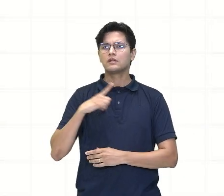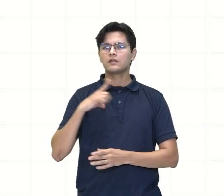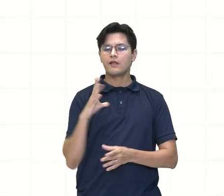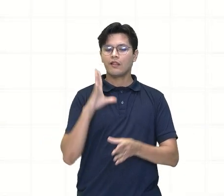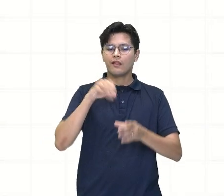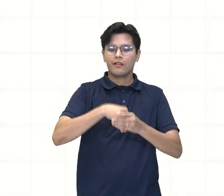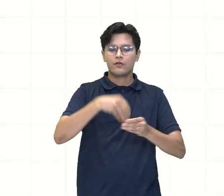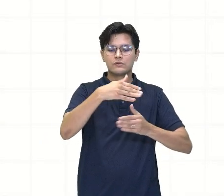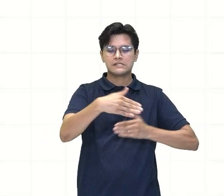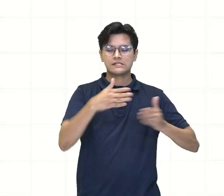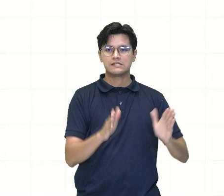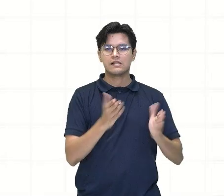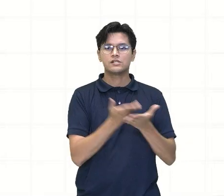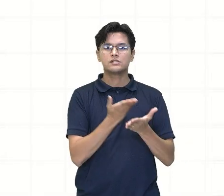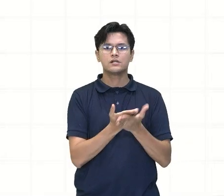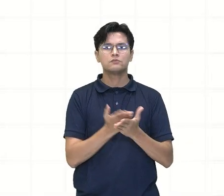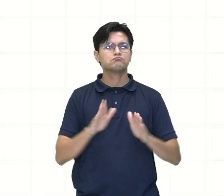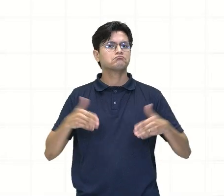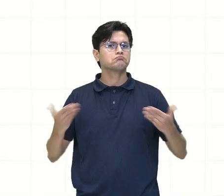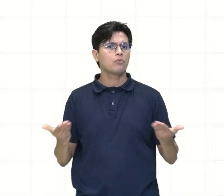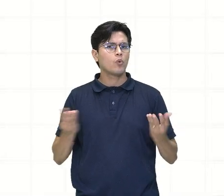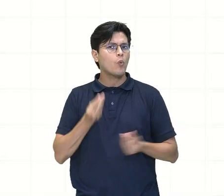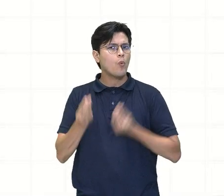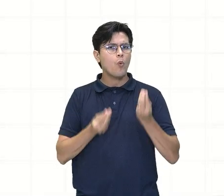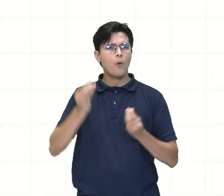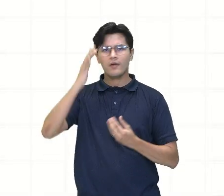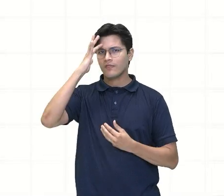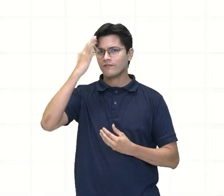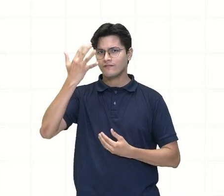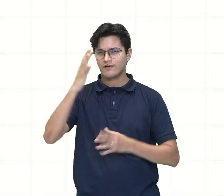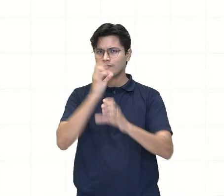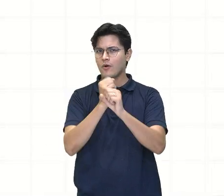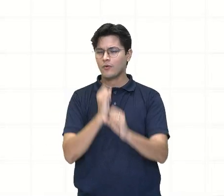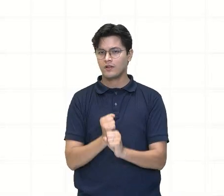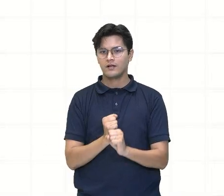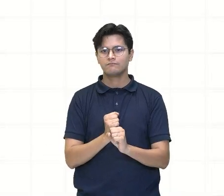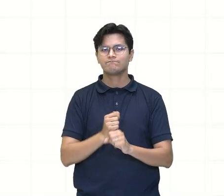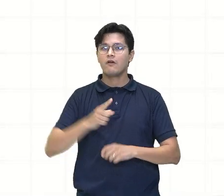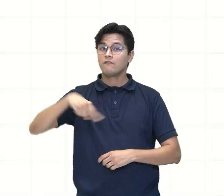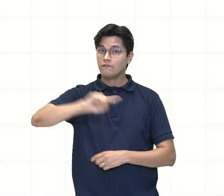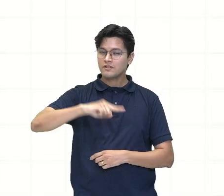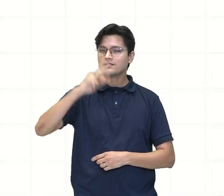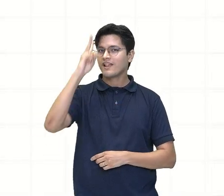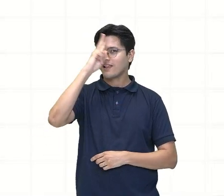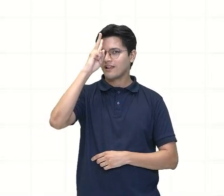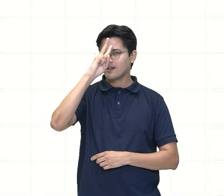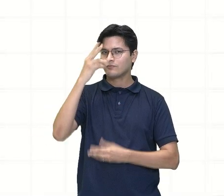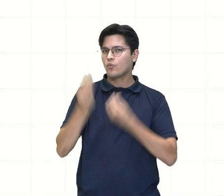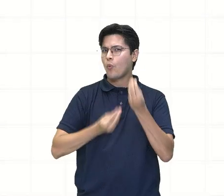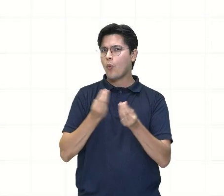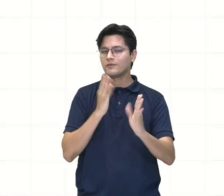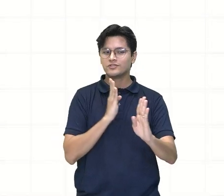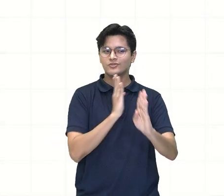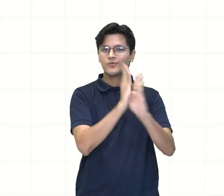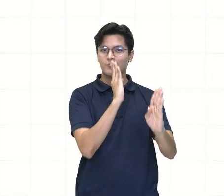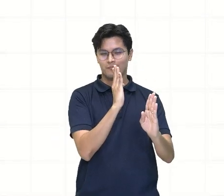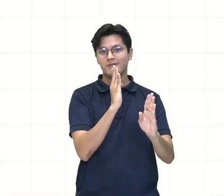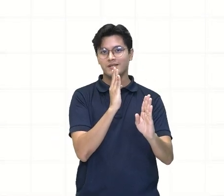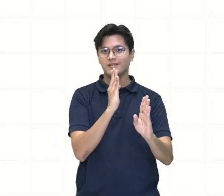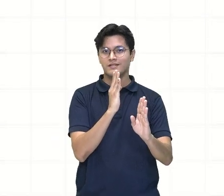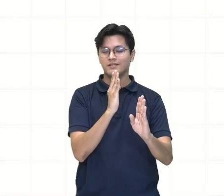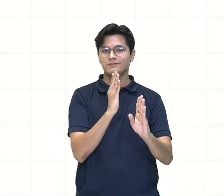fazer? Vamos lá. Vocês lembram como é que a gente viu para descobrir os múltiplos de um número? Lá naquele